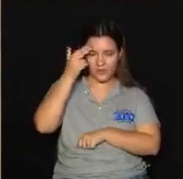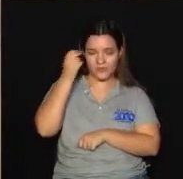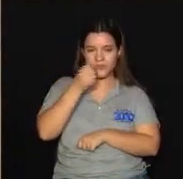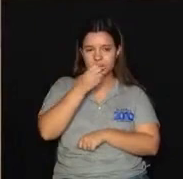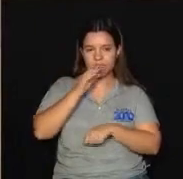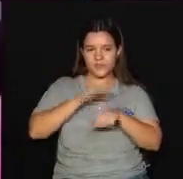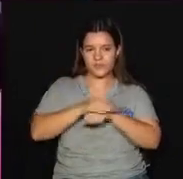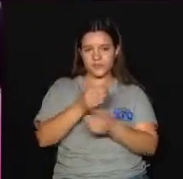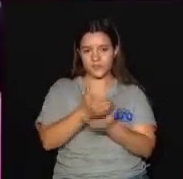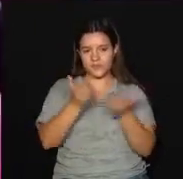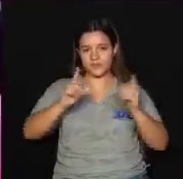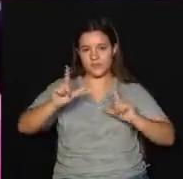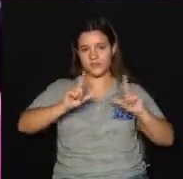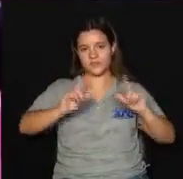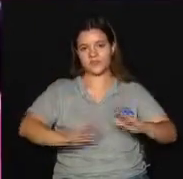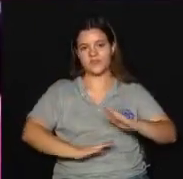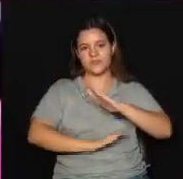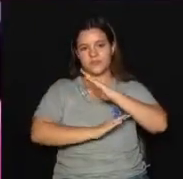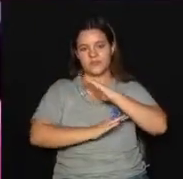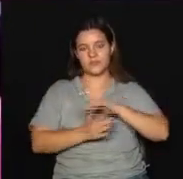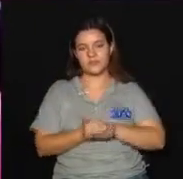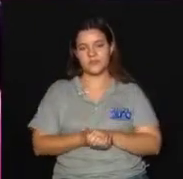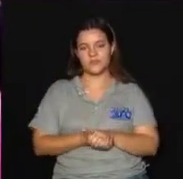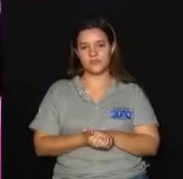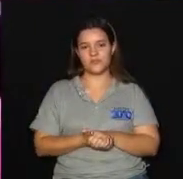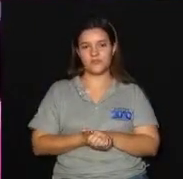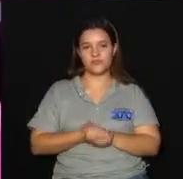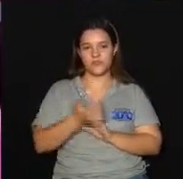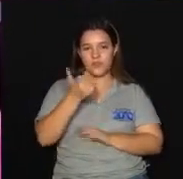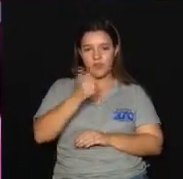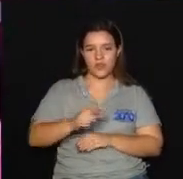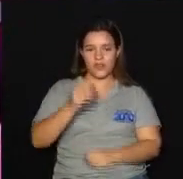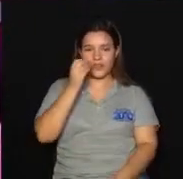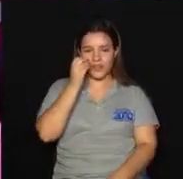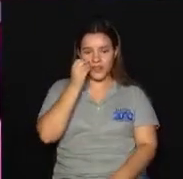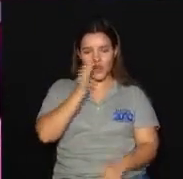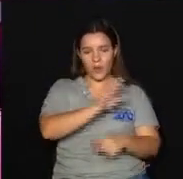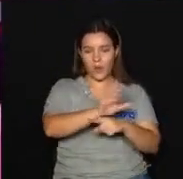todos da TV Câmara. Mais uma vez, tentando